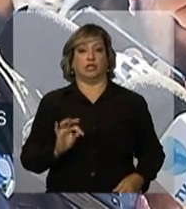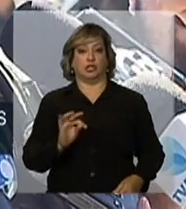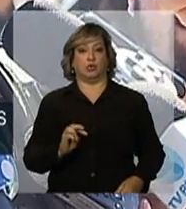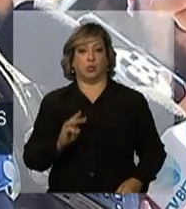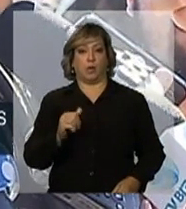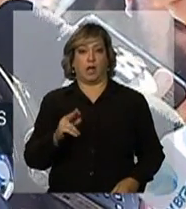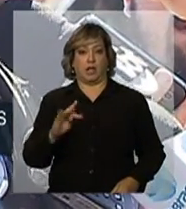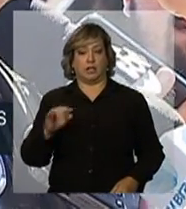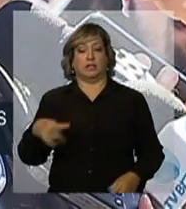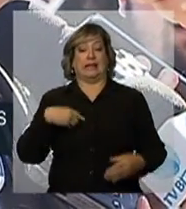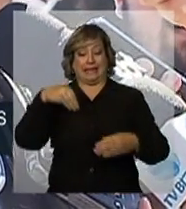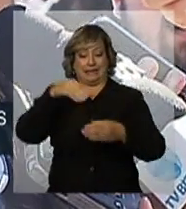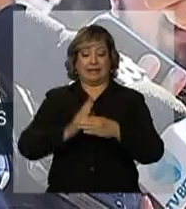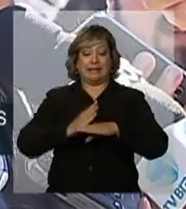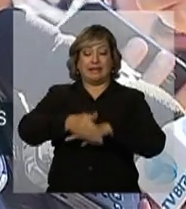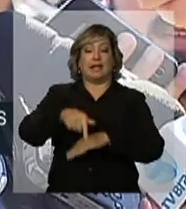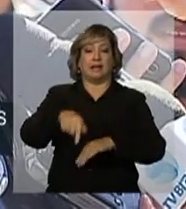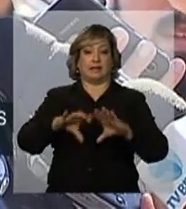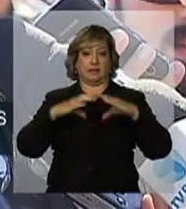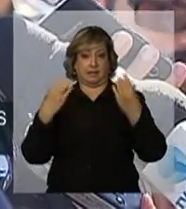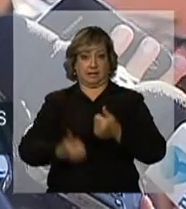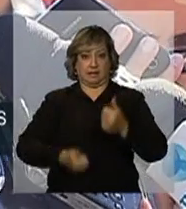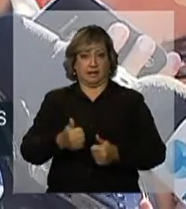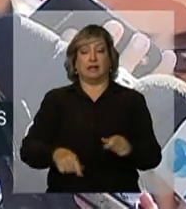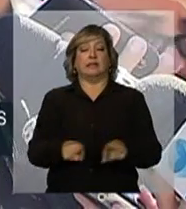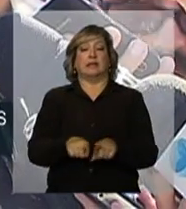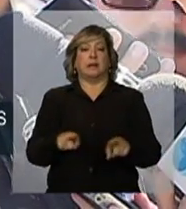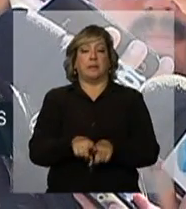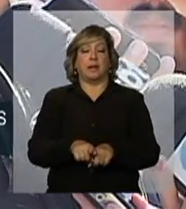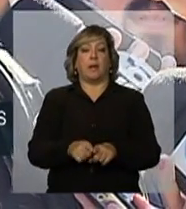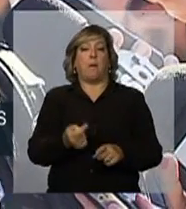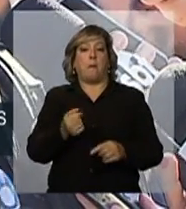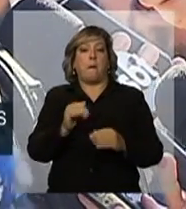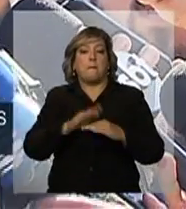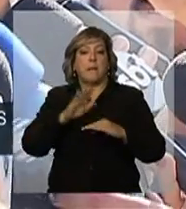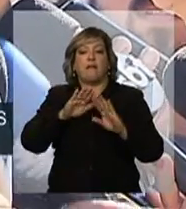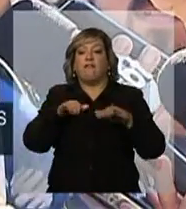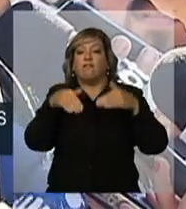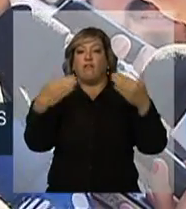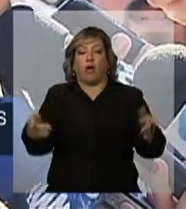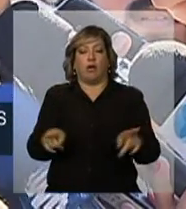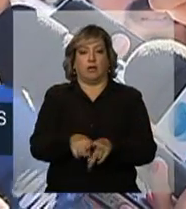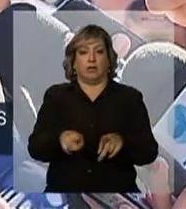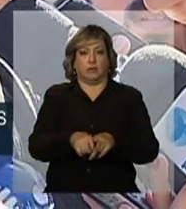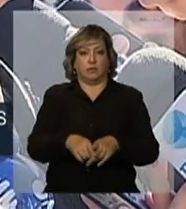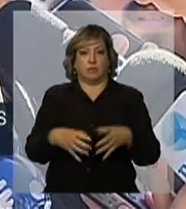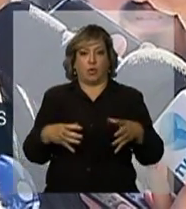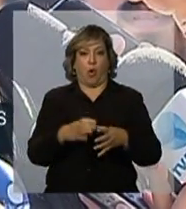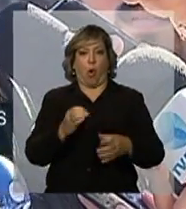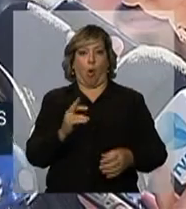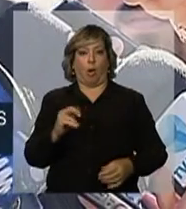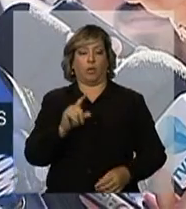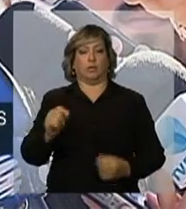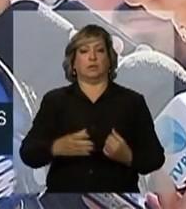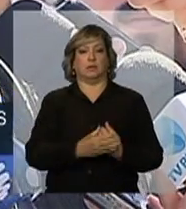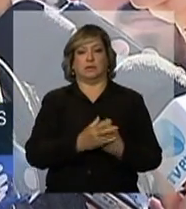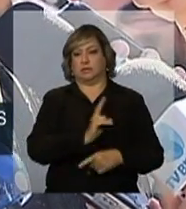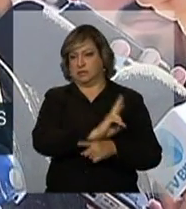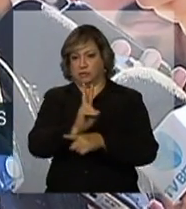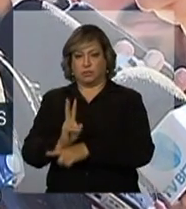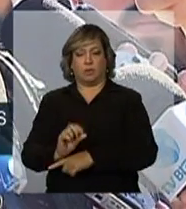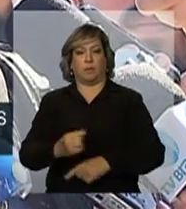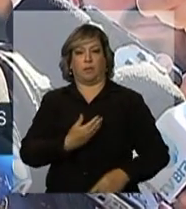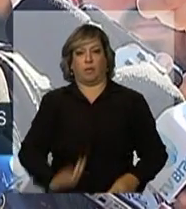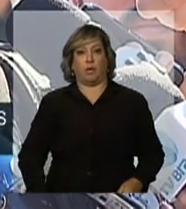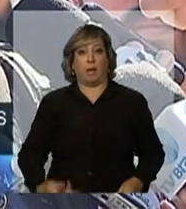na entrada do estádio, como num perímetro um pouco mais externo, nos órgãos de segurança pública. Então, esse contato direto com a